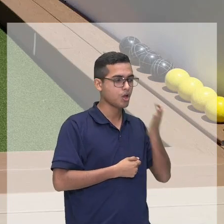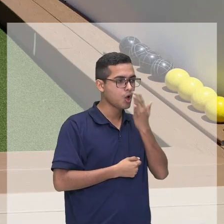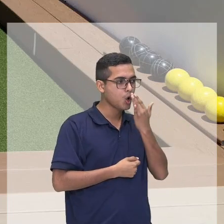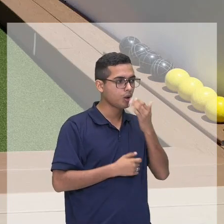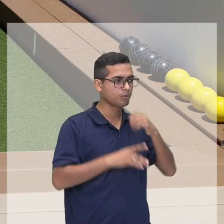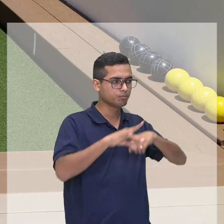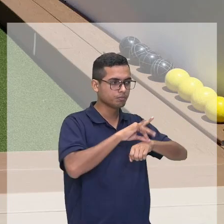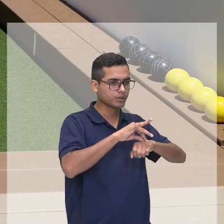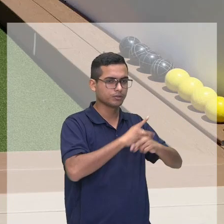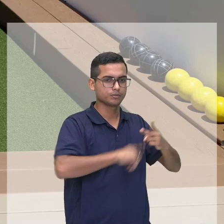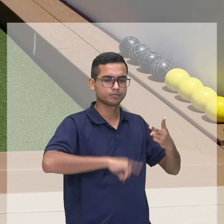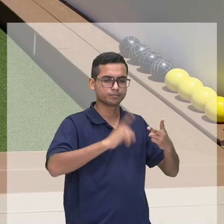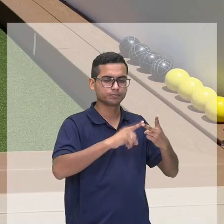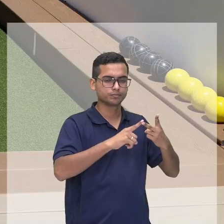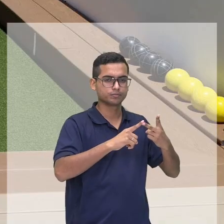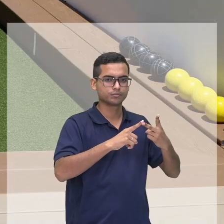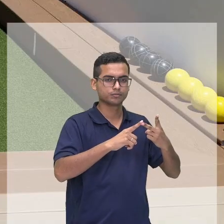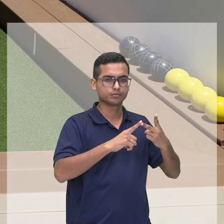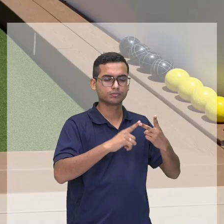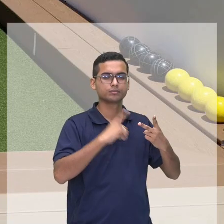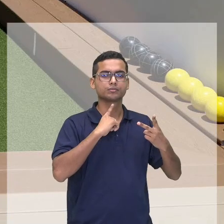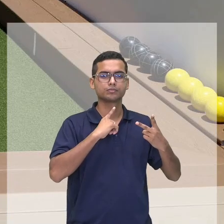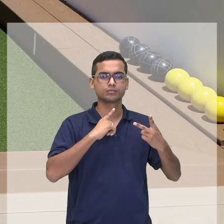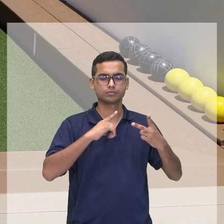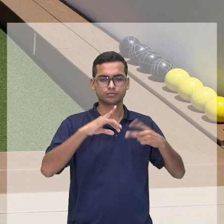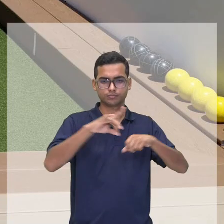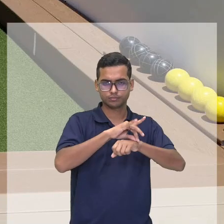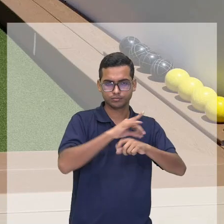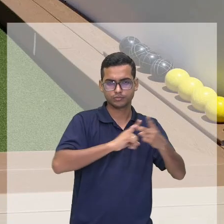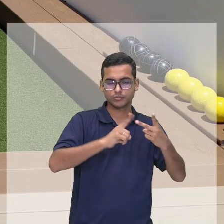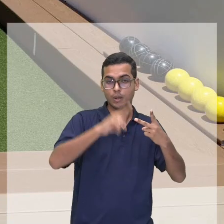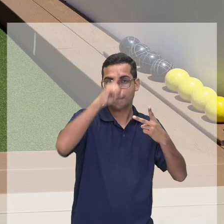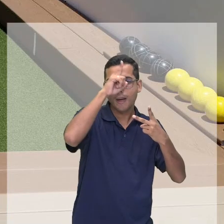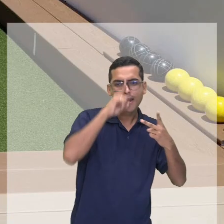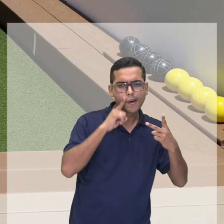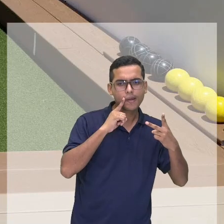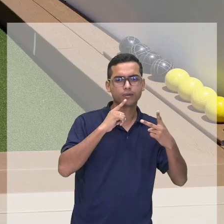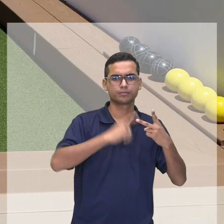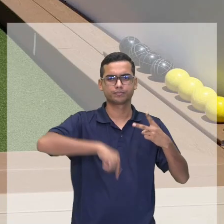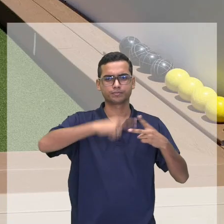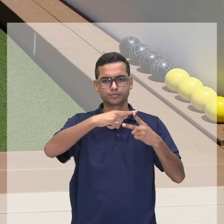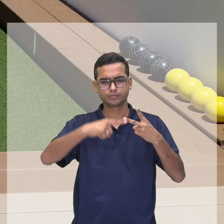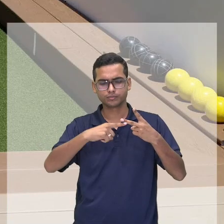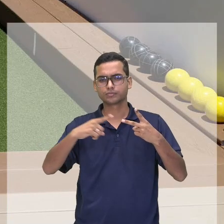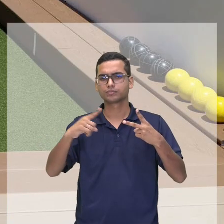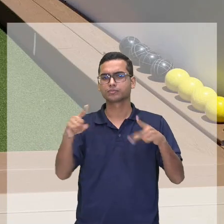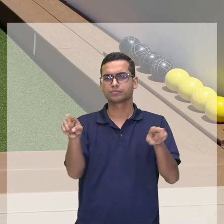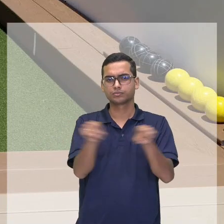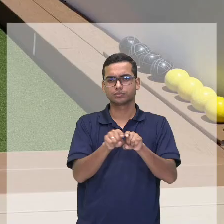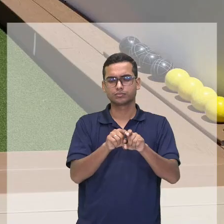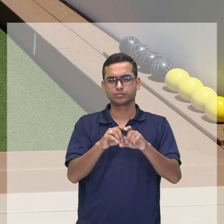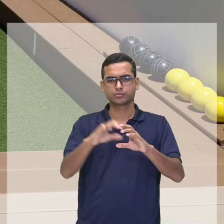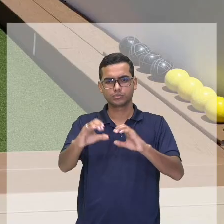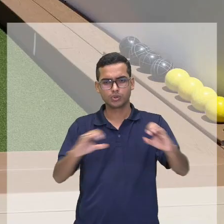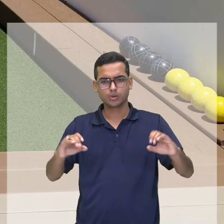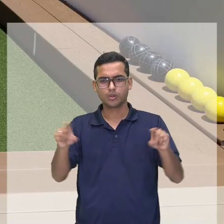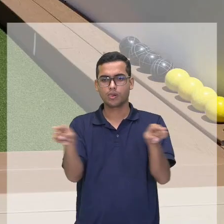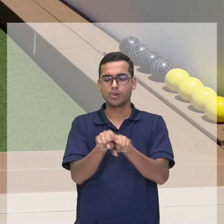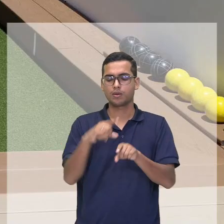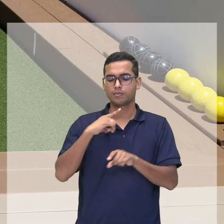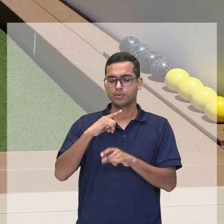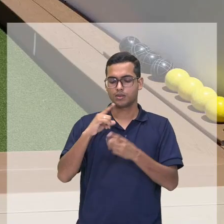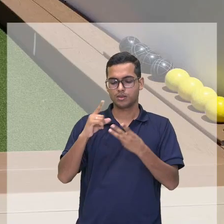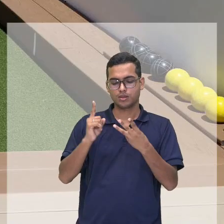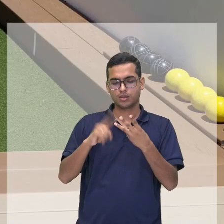cada qual a um jogador ou a um time de jogadores. E nós temos também ali a bola-alvo, aquela